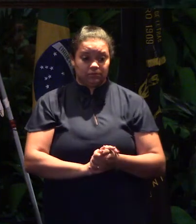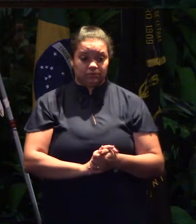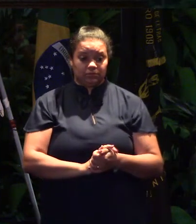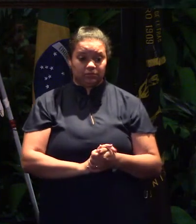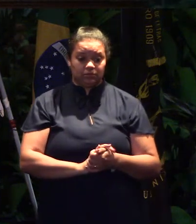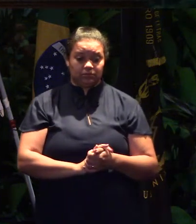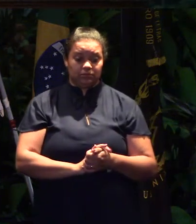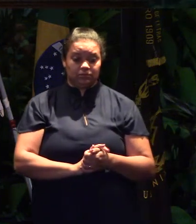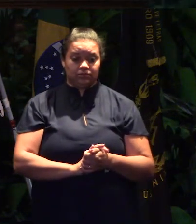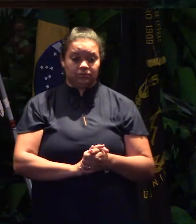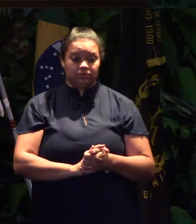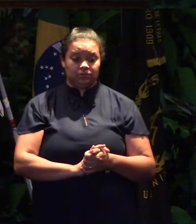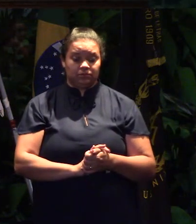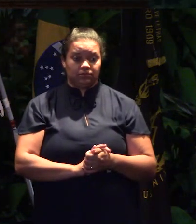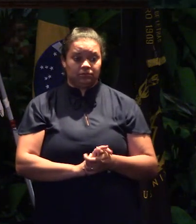Eu acho um tanto